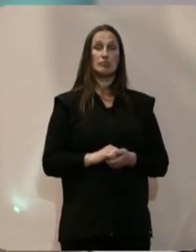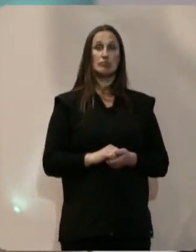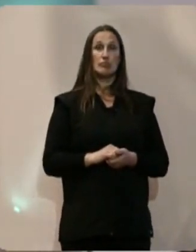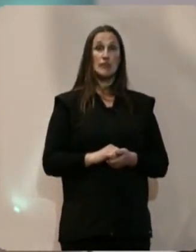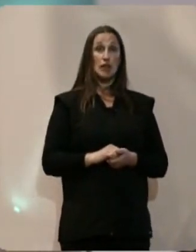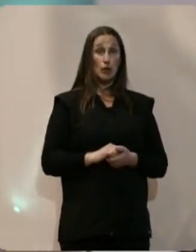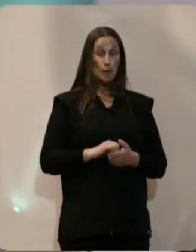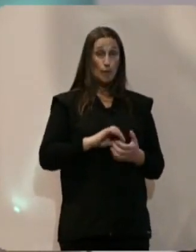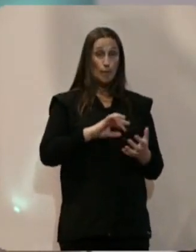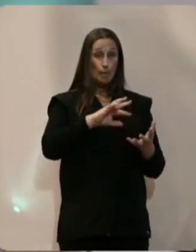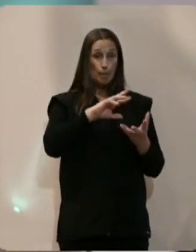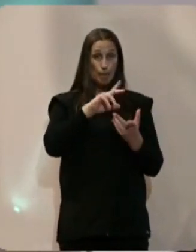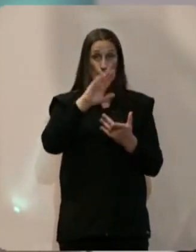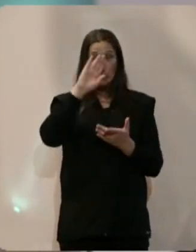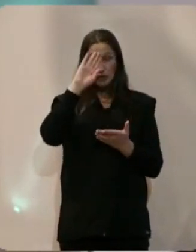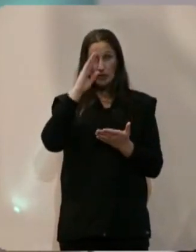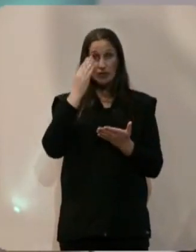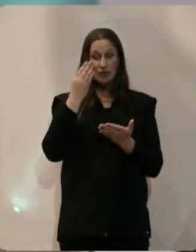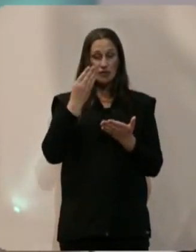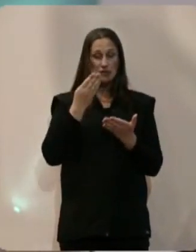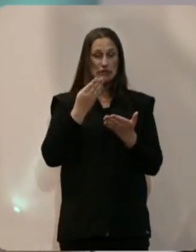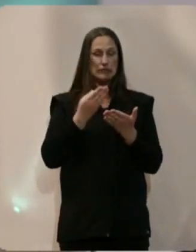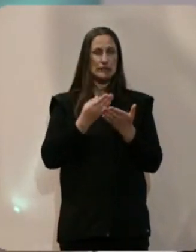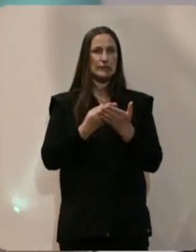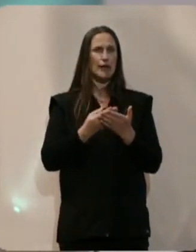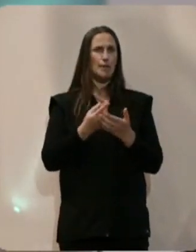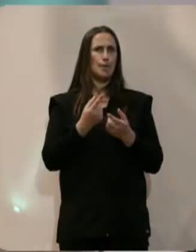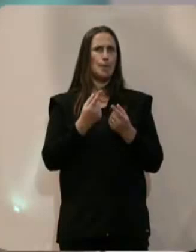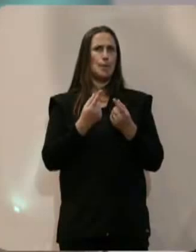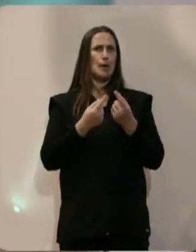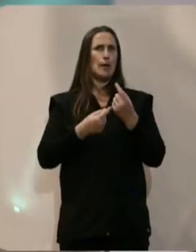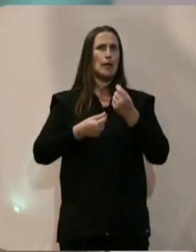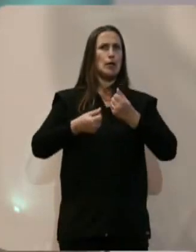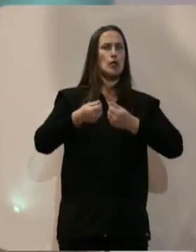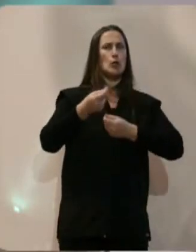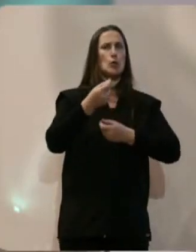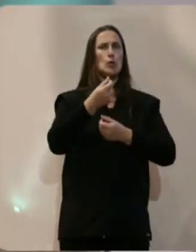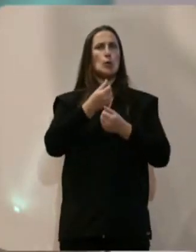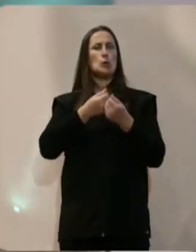Um mundo que acreditava numa economia forte,